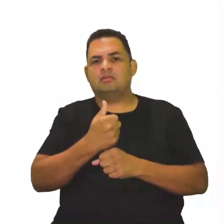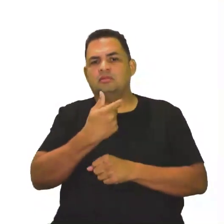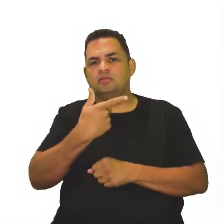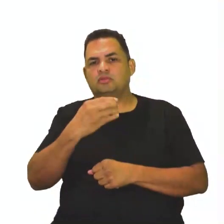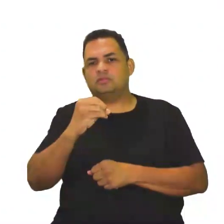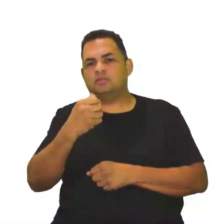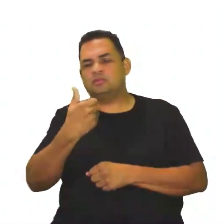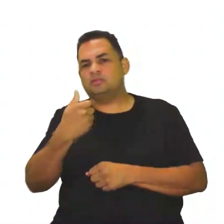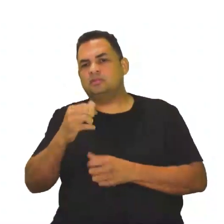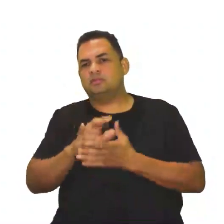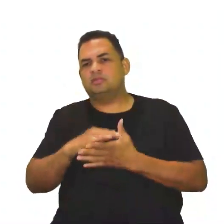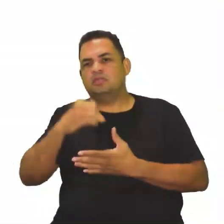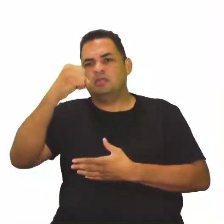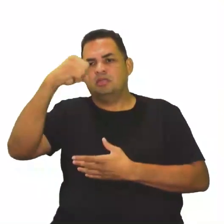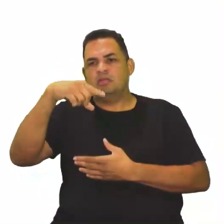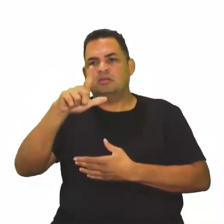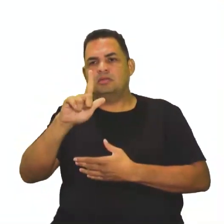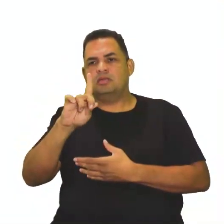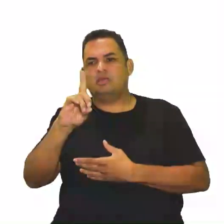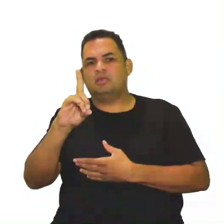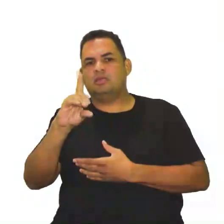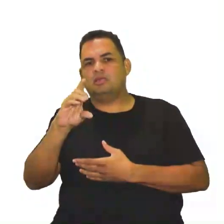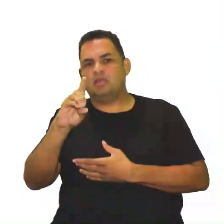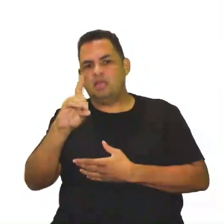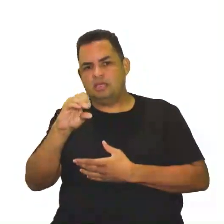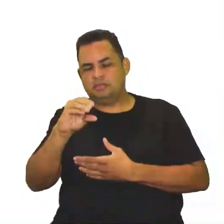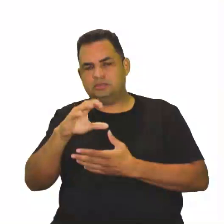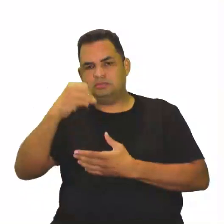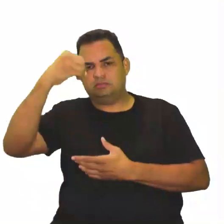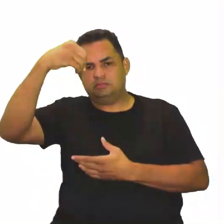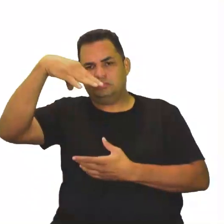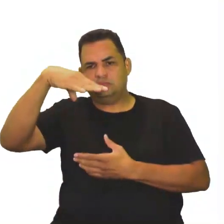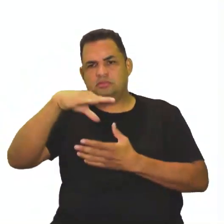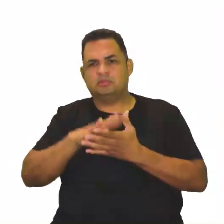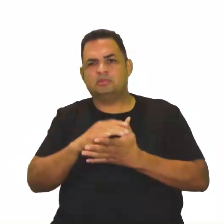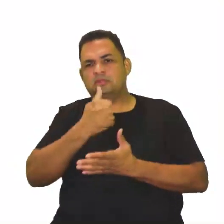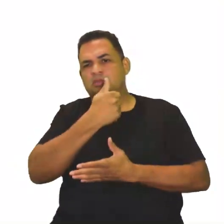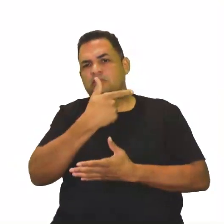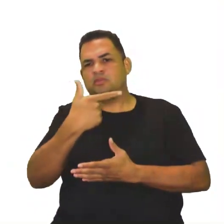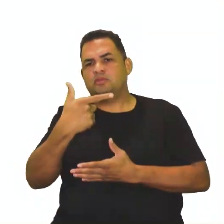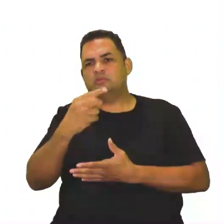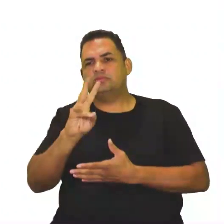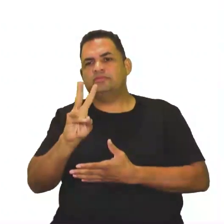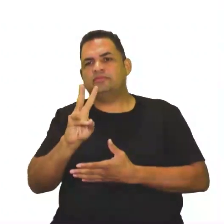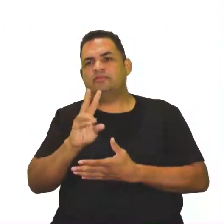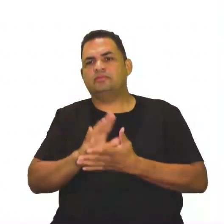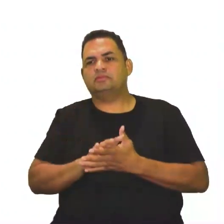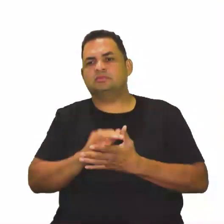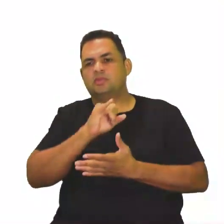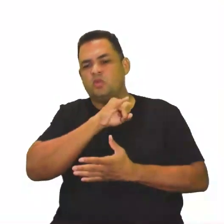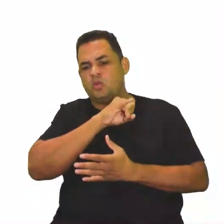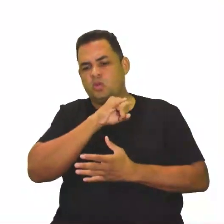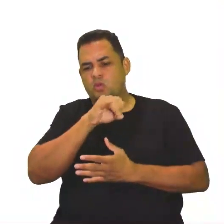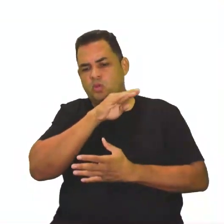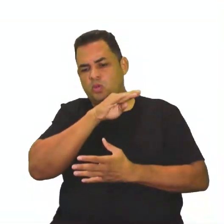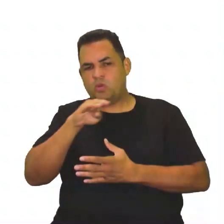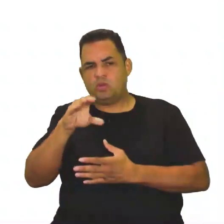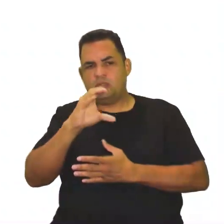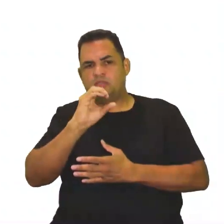lâmpada LED, que é um diodo emissor de luz, que funciona com 12 volts e corrente contínua